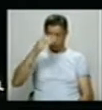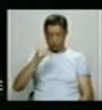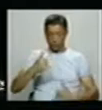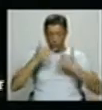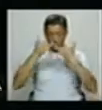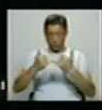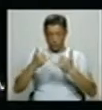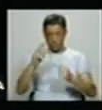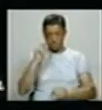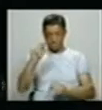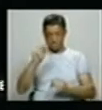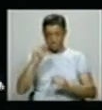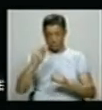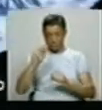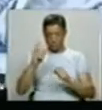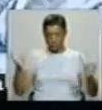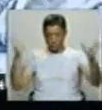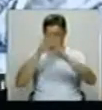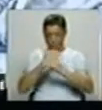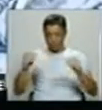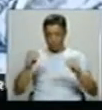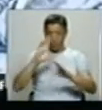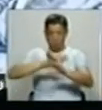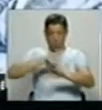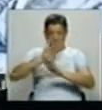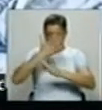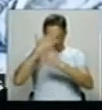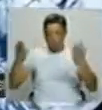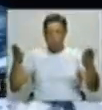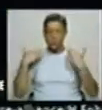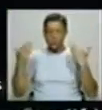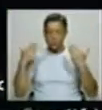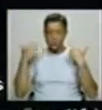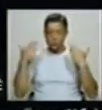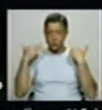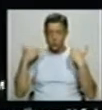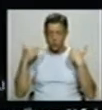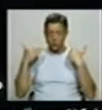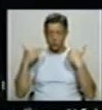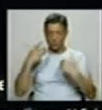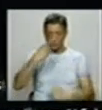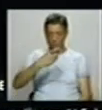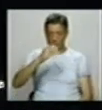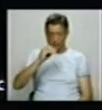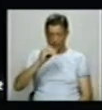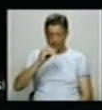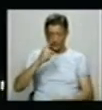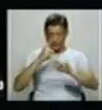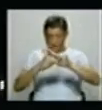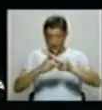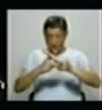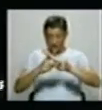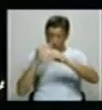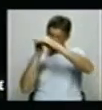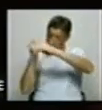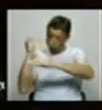depois, foram autenticamente derretidos por aquele calor, mas também pela pressão atmosférica, cerca de 90 vezes superior